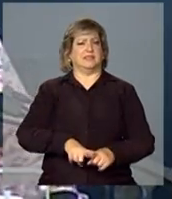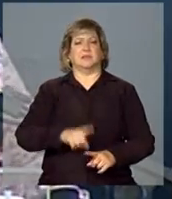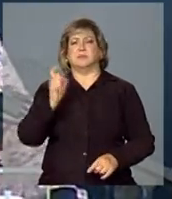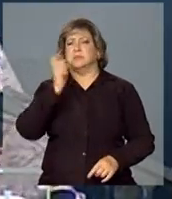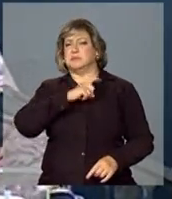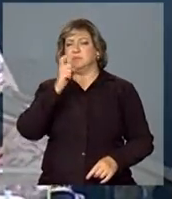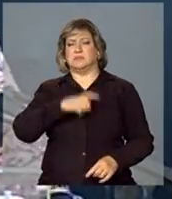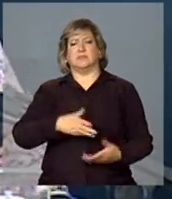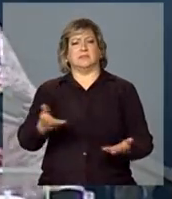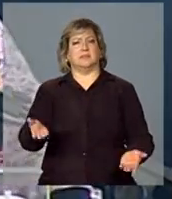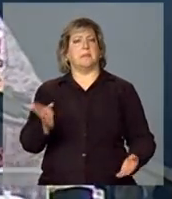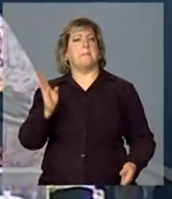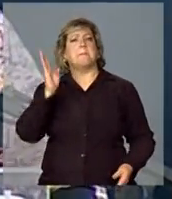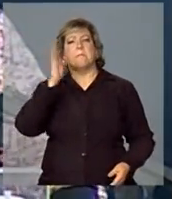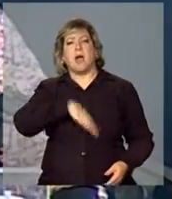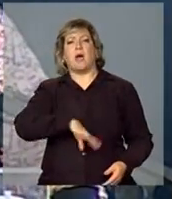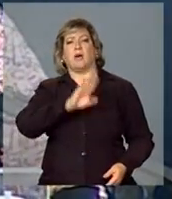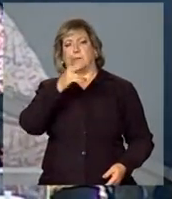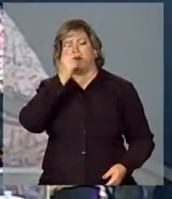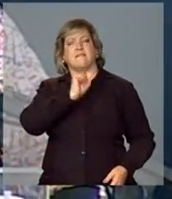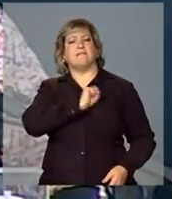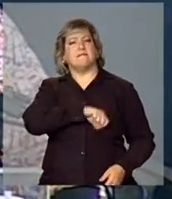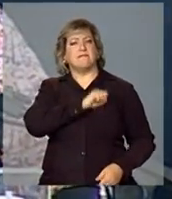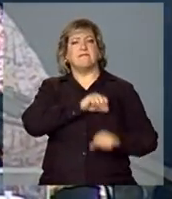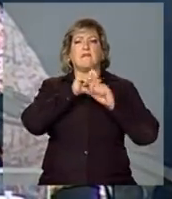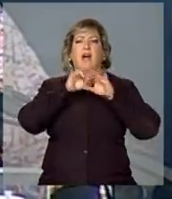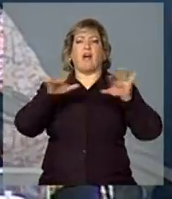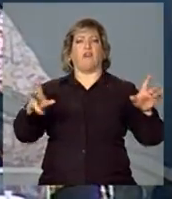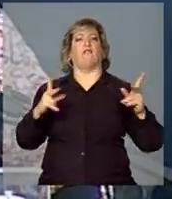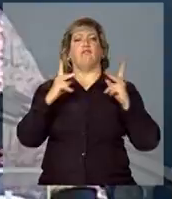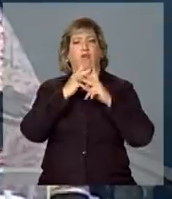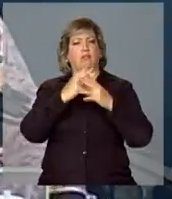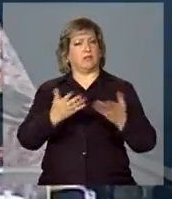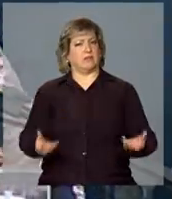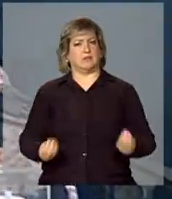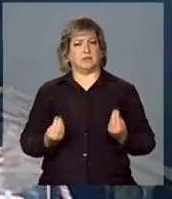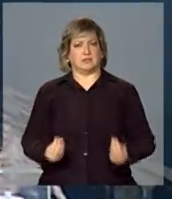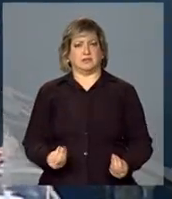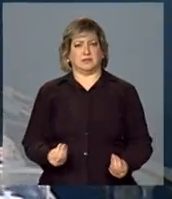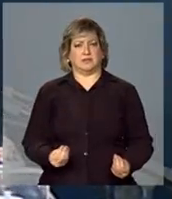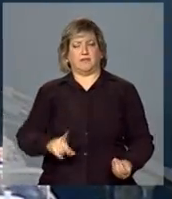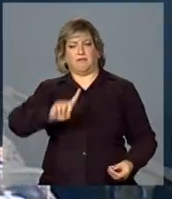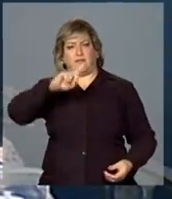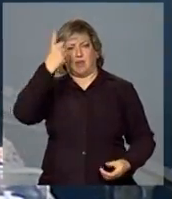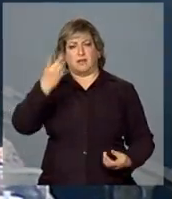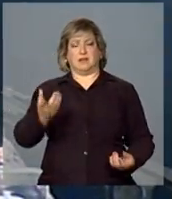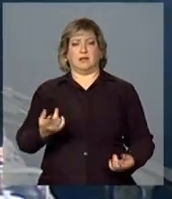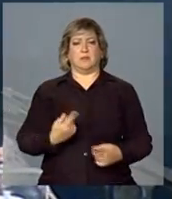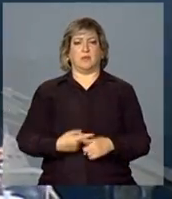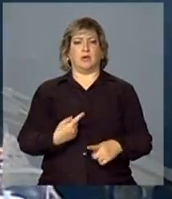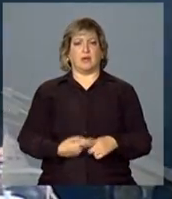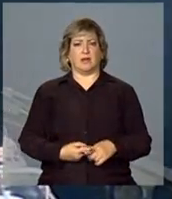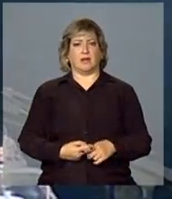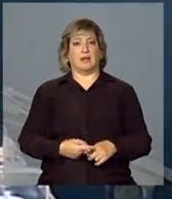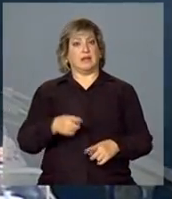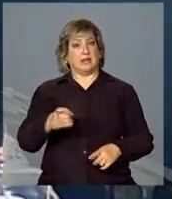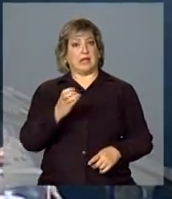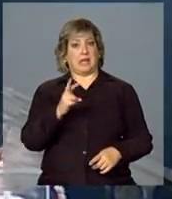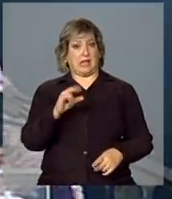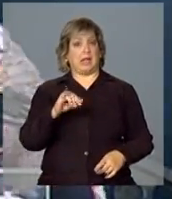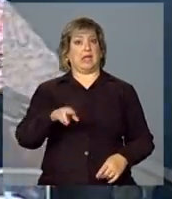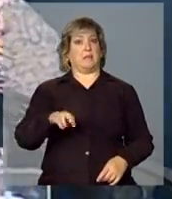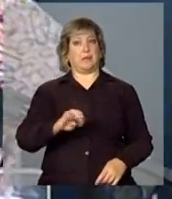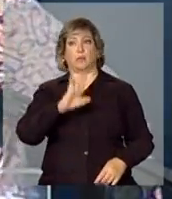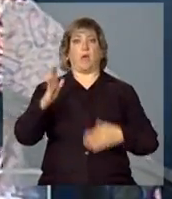absurdamente desumano o autor desse boato. Por isso, além de ser desumano, ele é